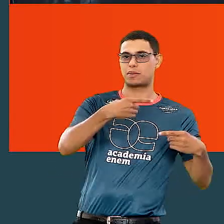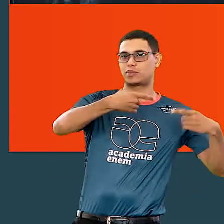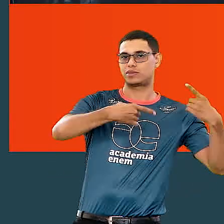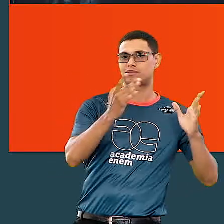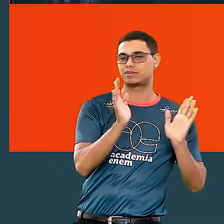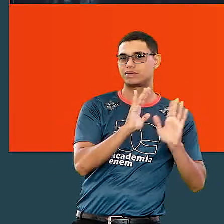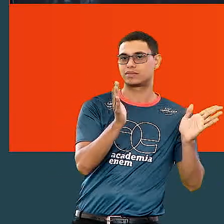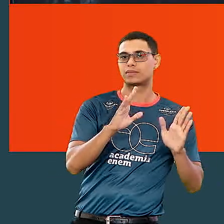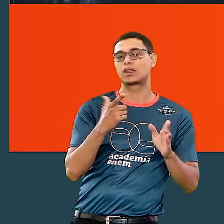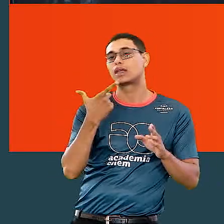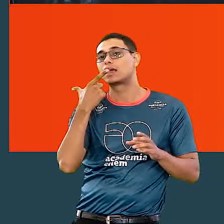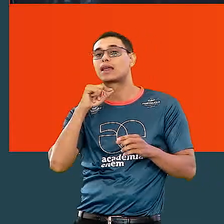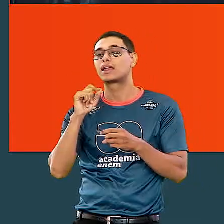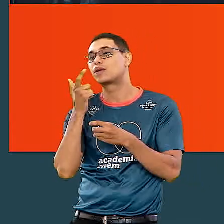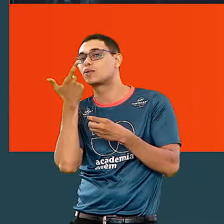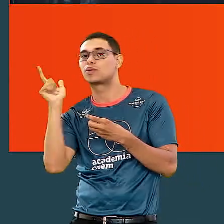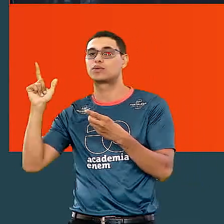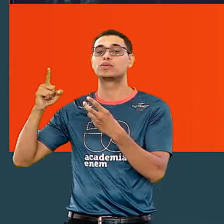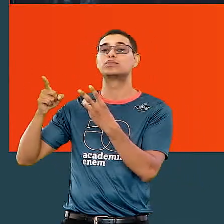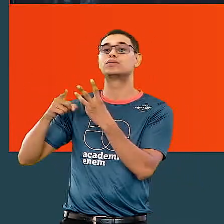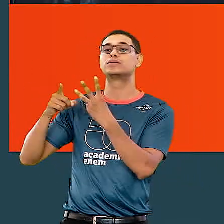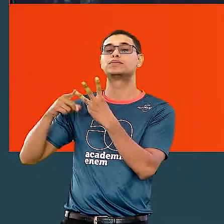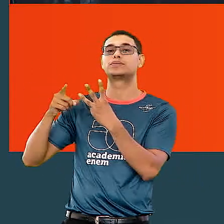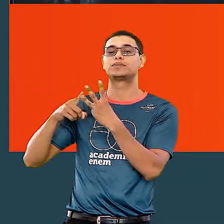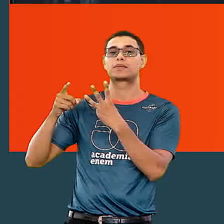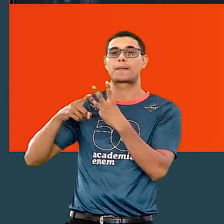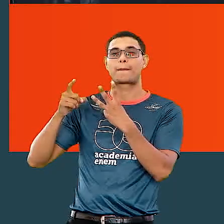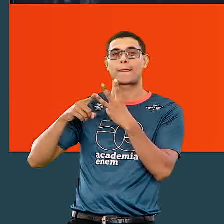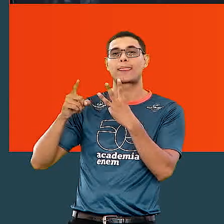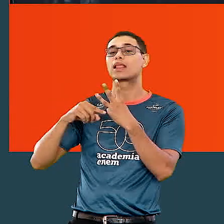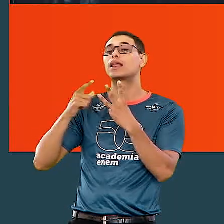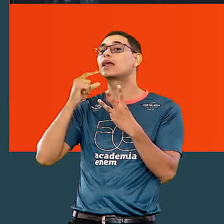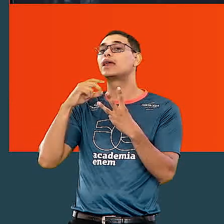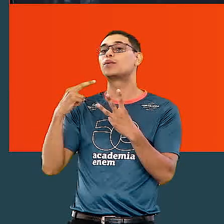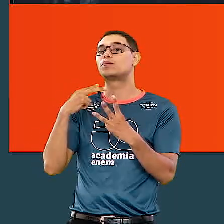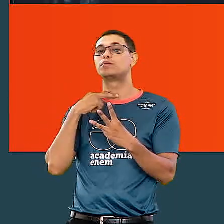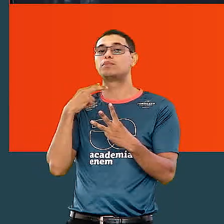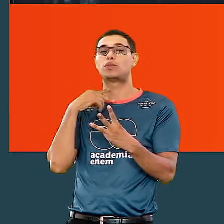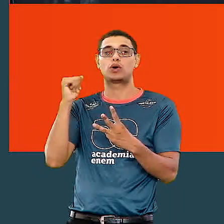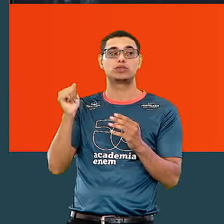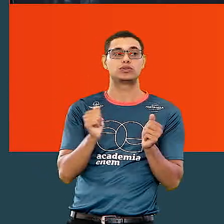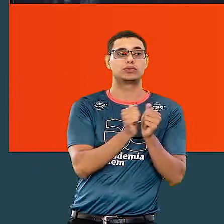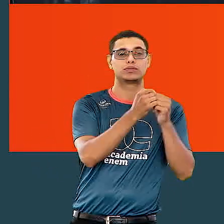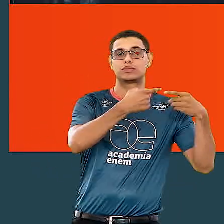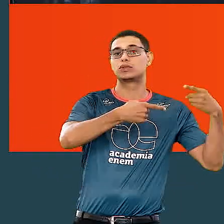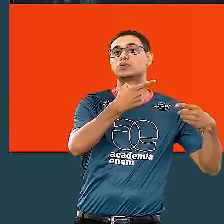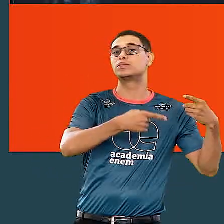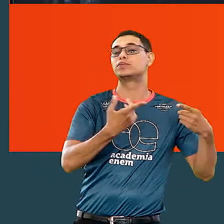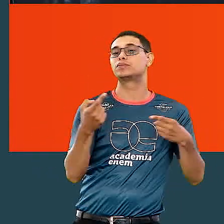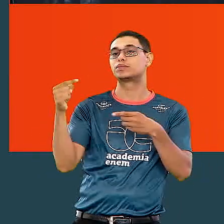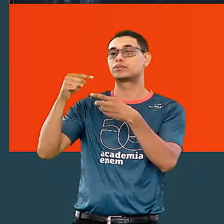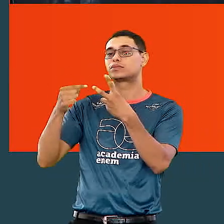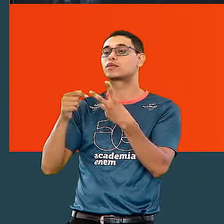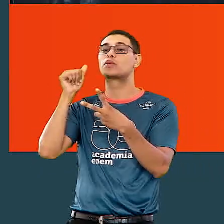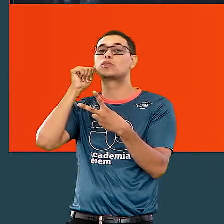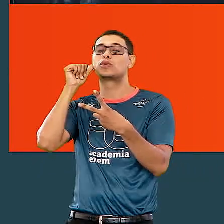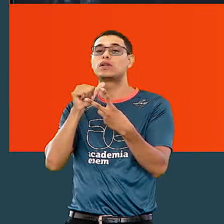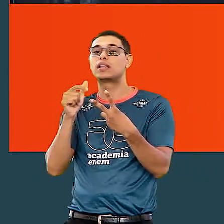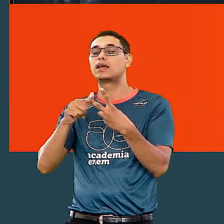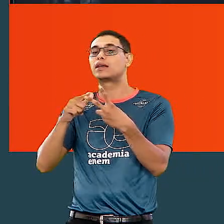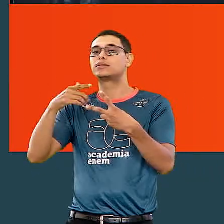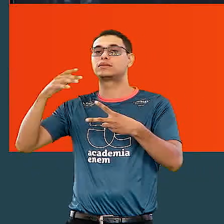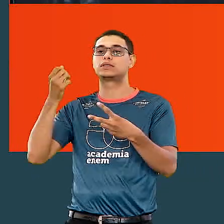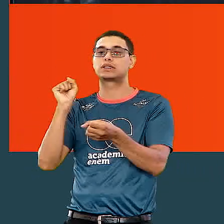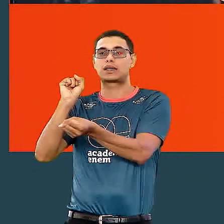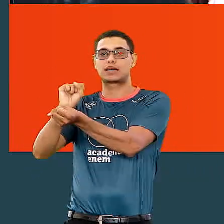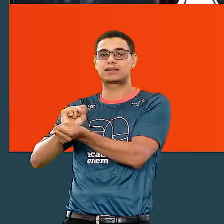Fora também, aí, ó. Fora eles, quem também não pode participar da política de jeito nenhum, além dos escravizados, menores de